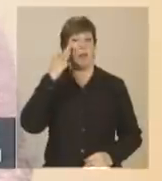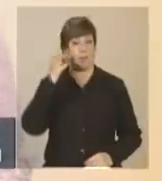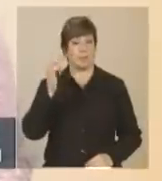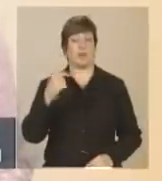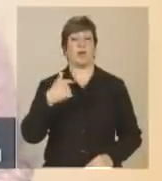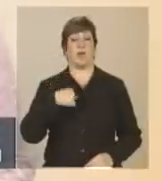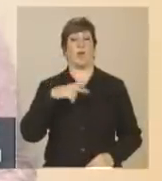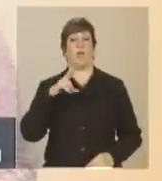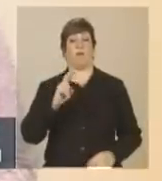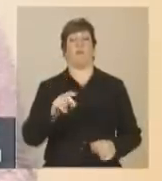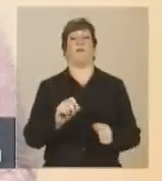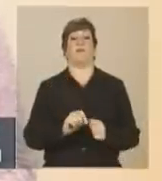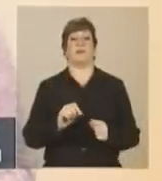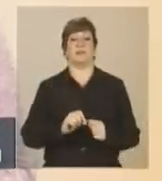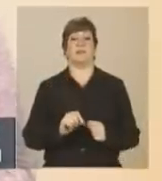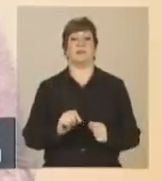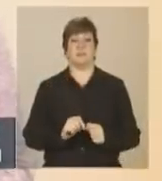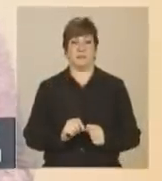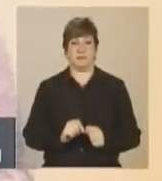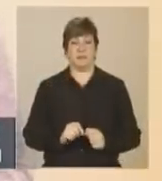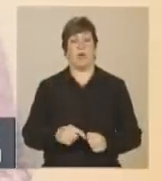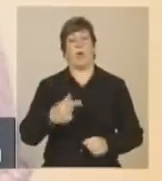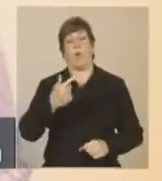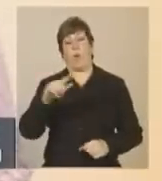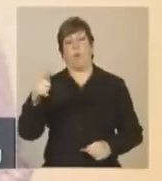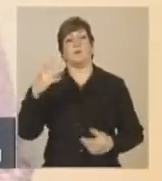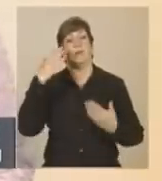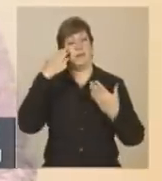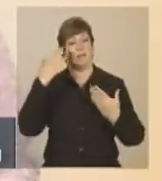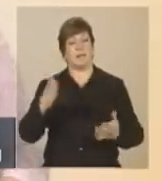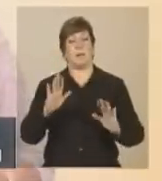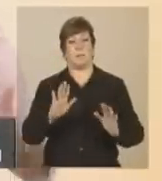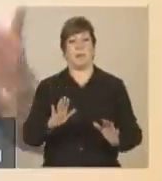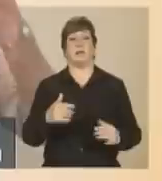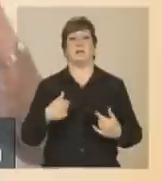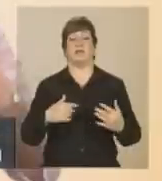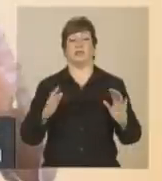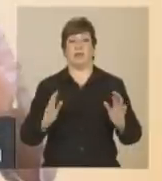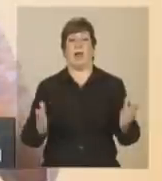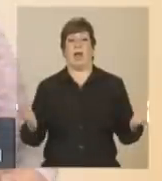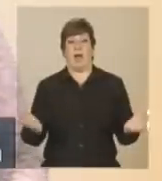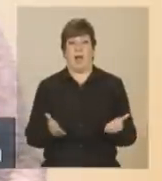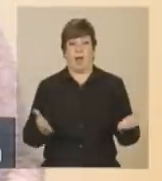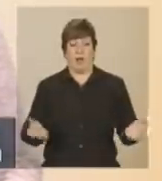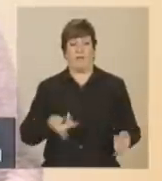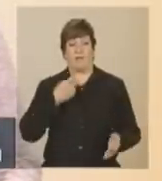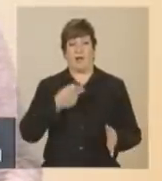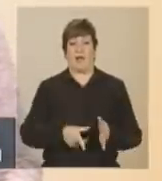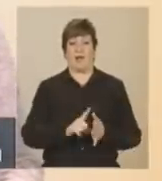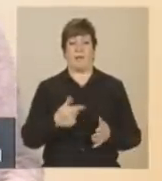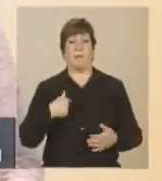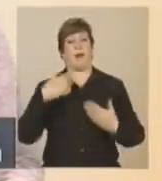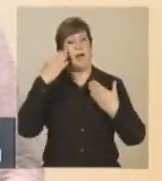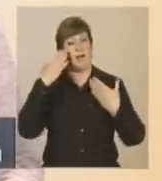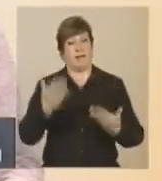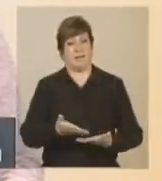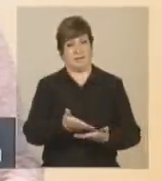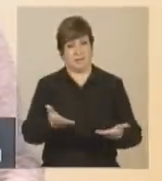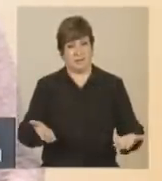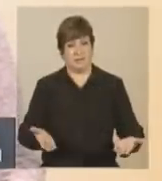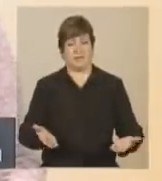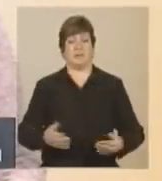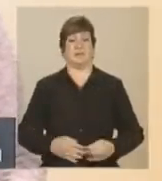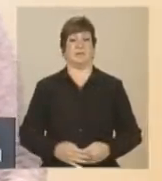eu vou fazer outros agradecimentos. Mas eu já adianto os meus agradecimentos